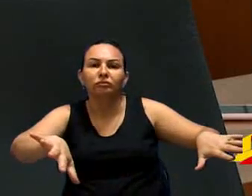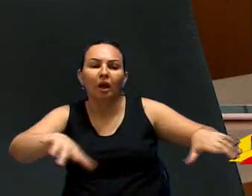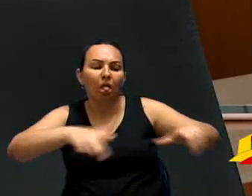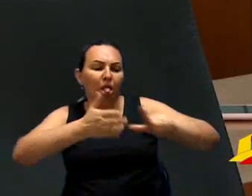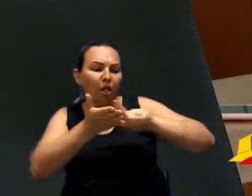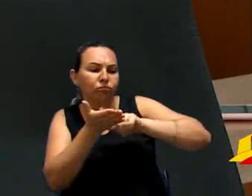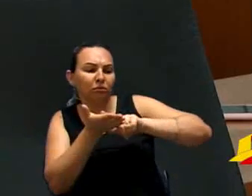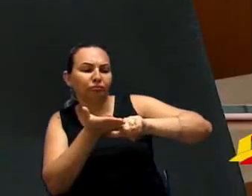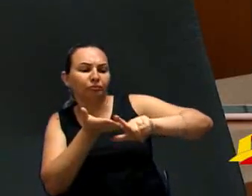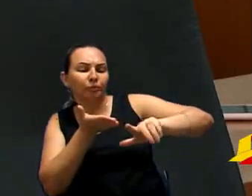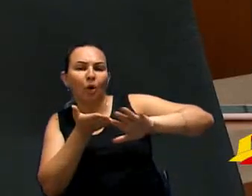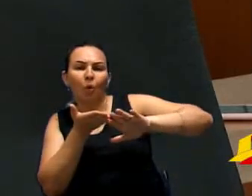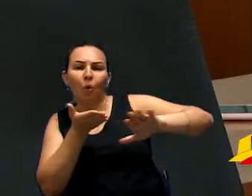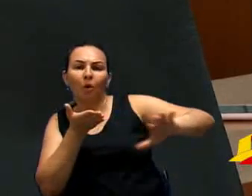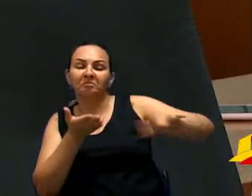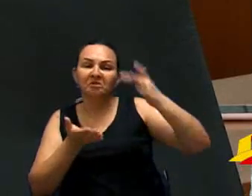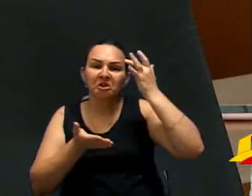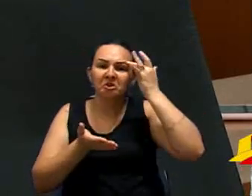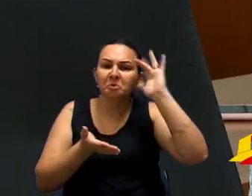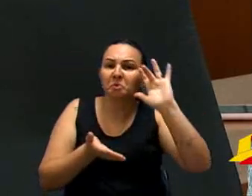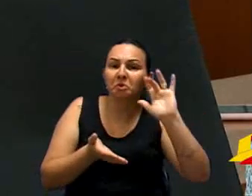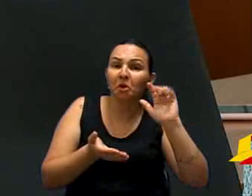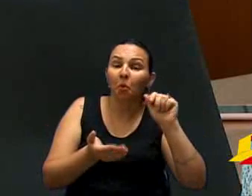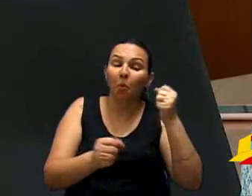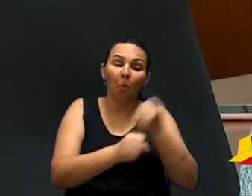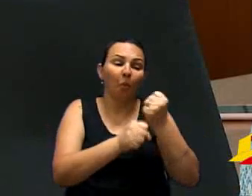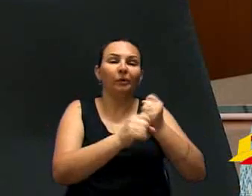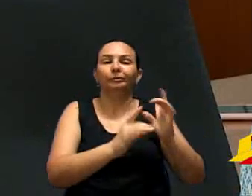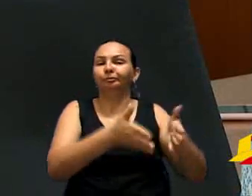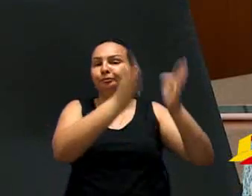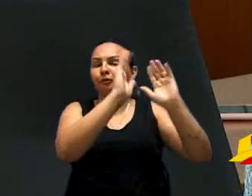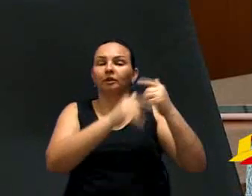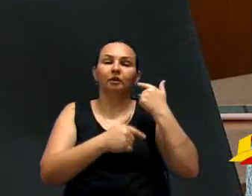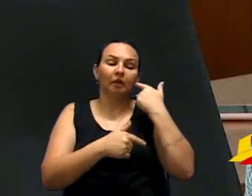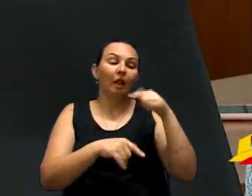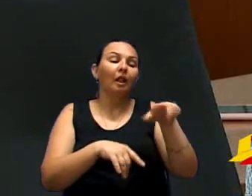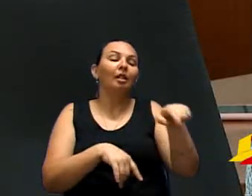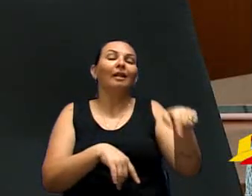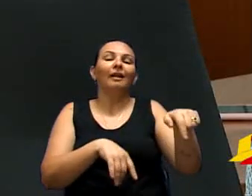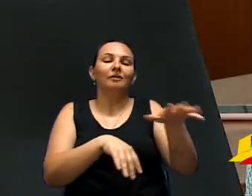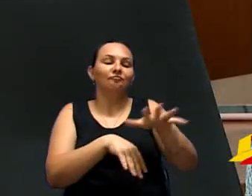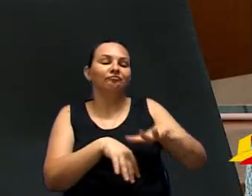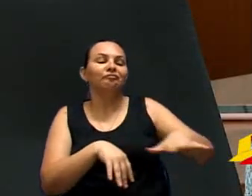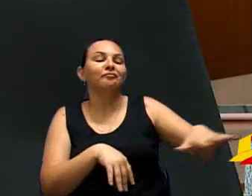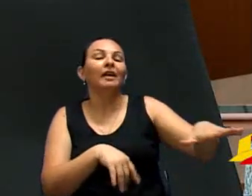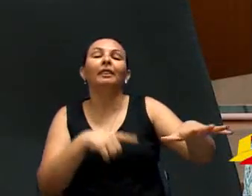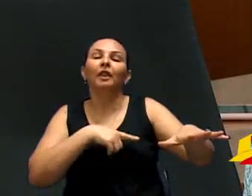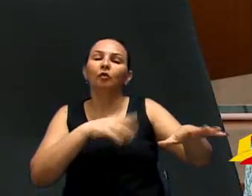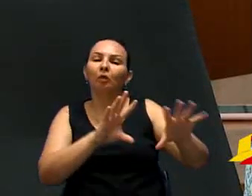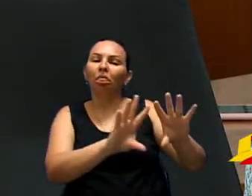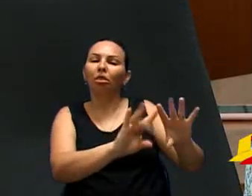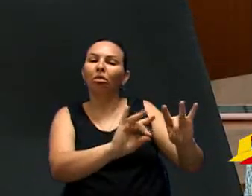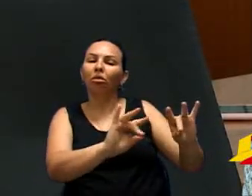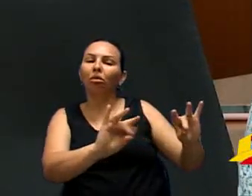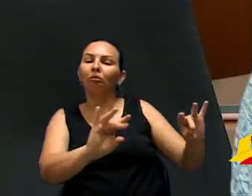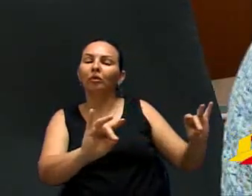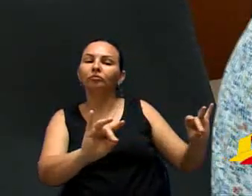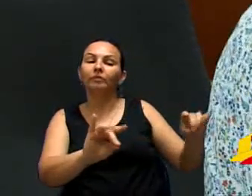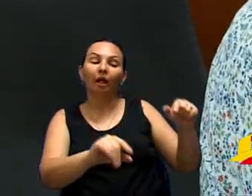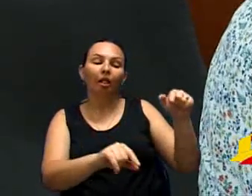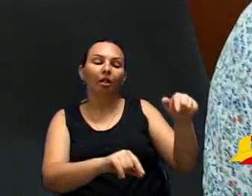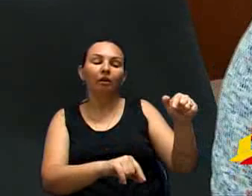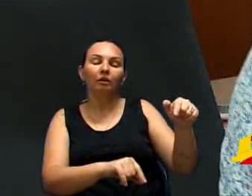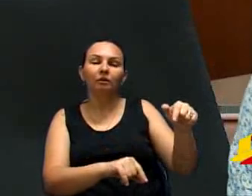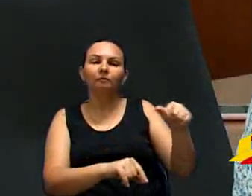acertar com relação à cascalho dinheiro ainda nessa área que o manancial e este manancial hoje